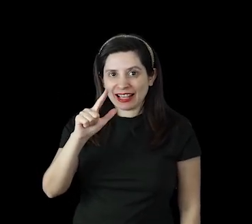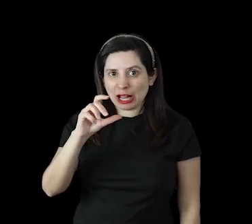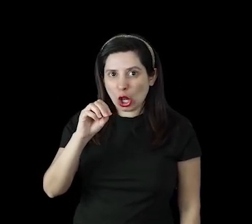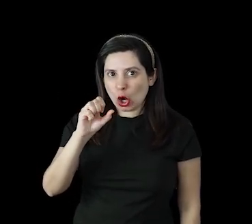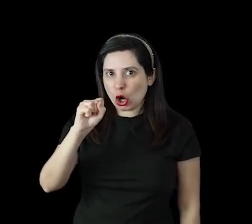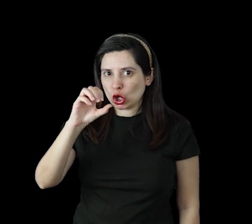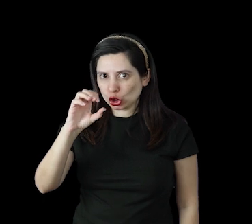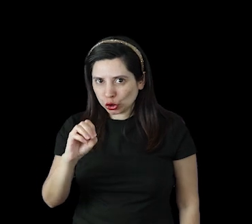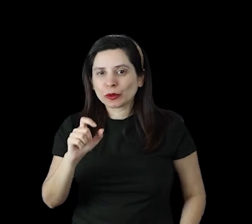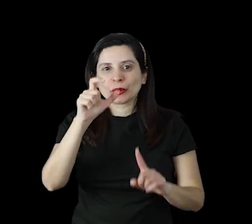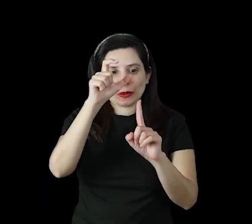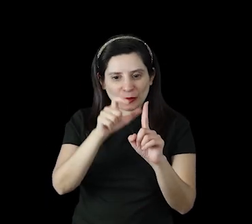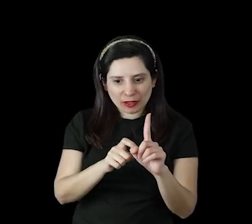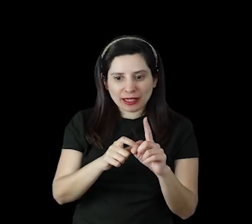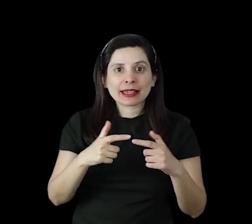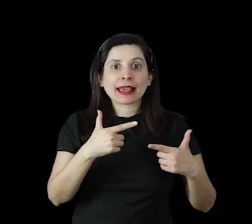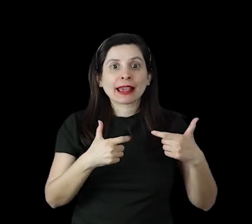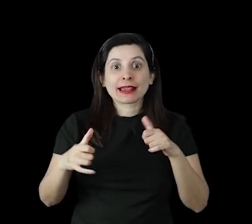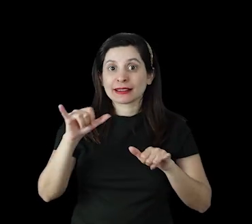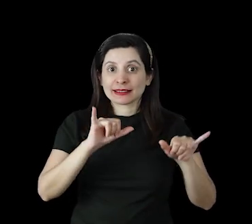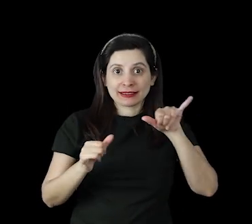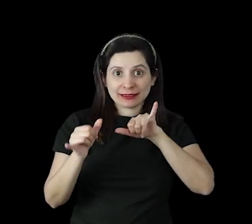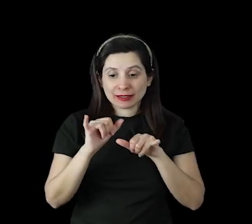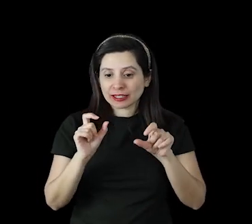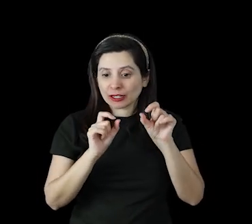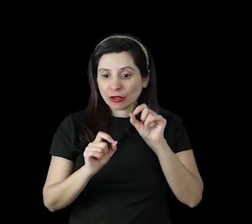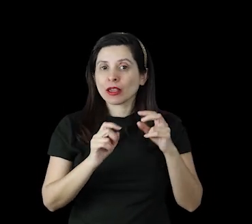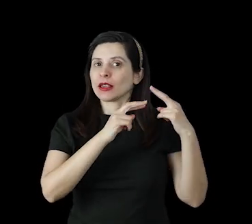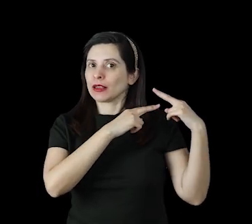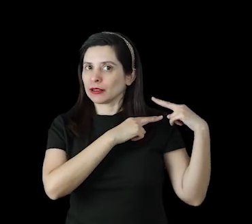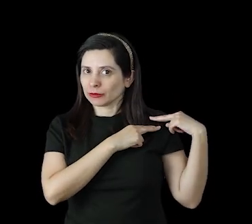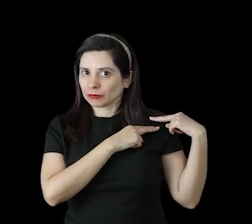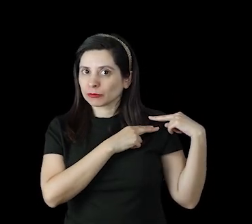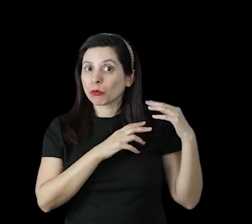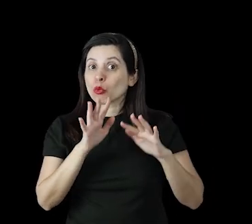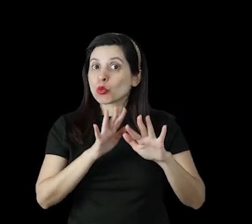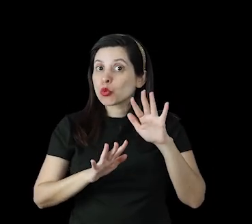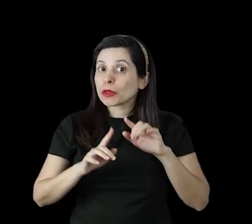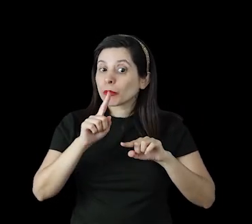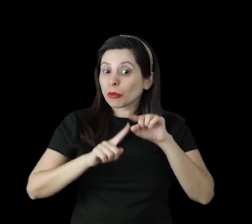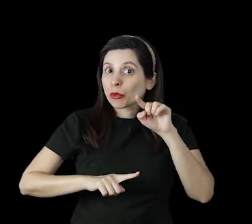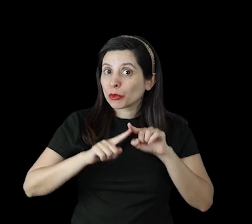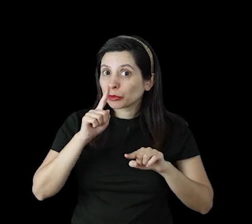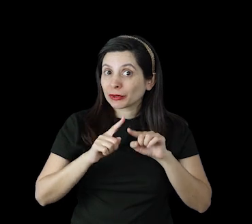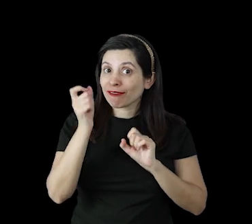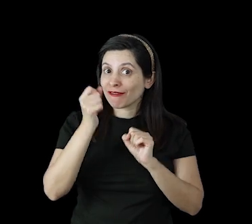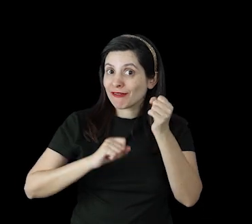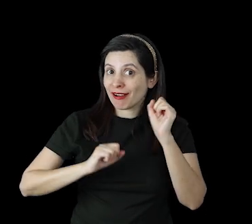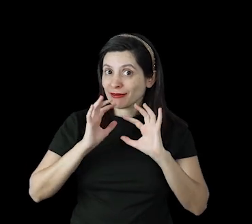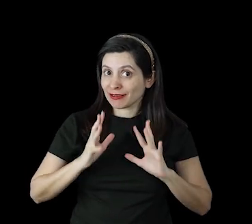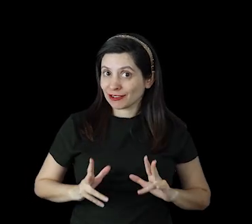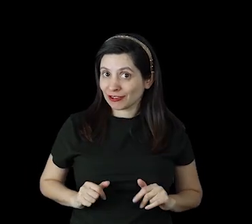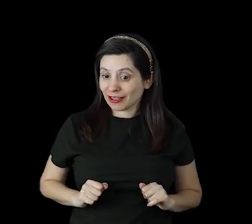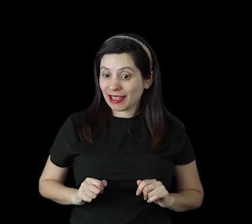uma personagem que é a química responsável por cuidar dos produtos, que é uma fábrica de higiene, e